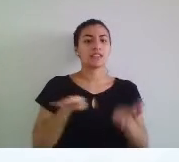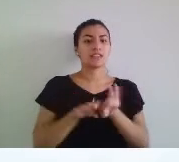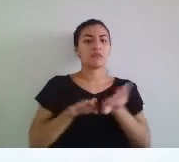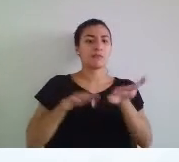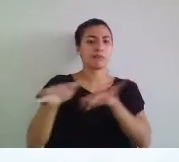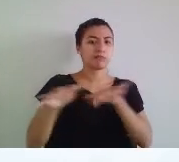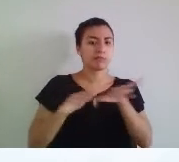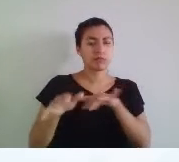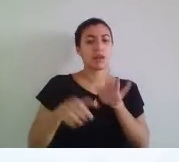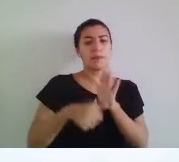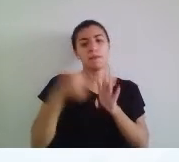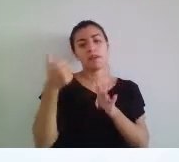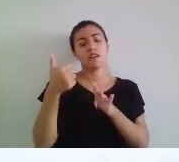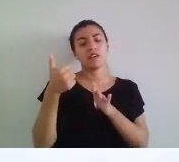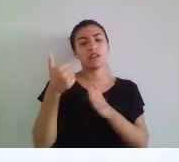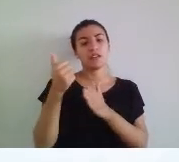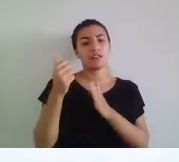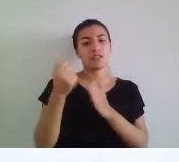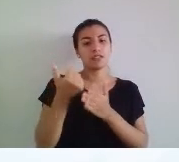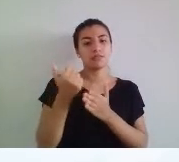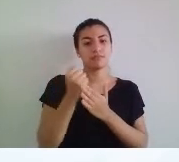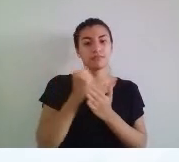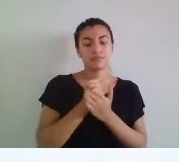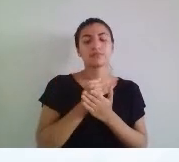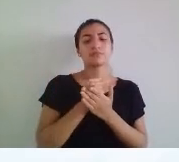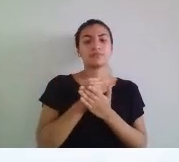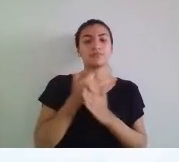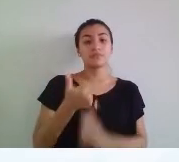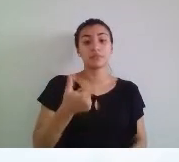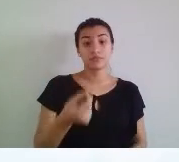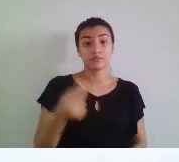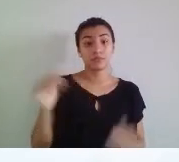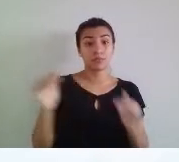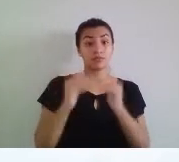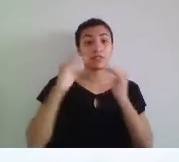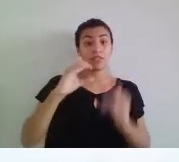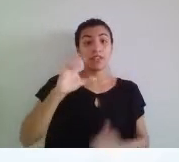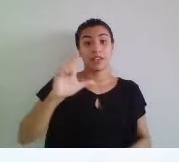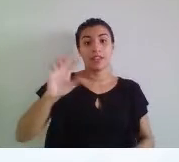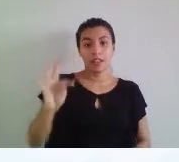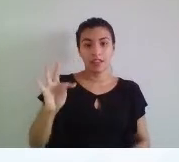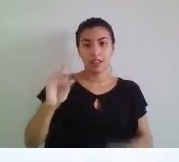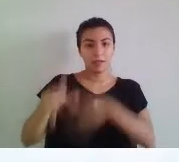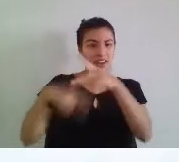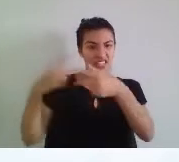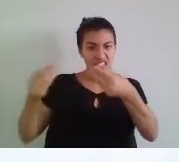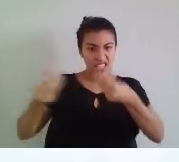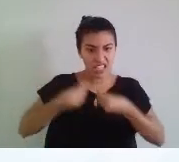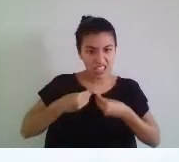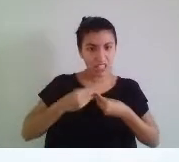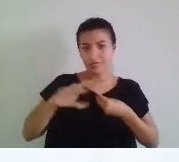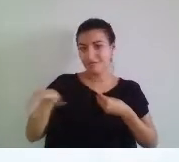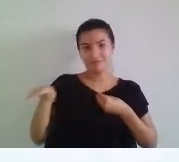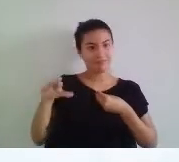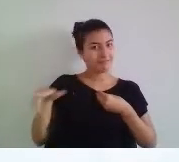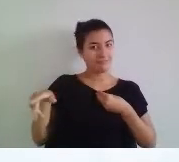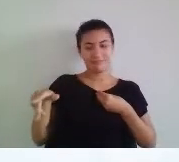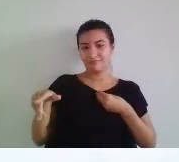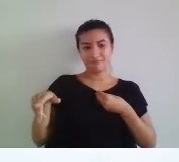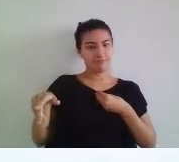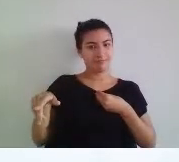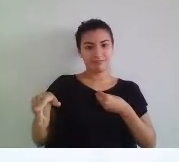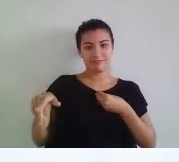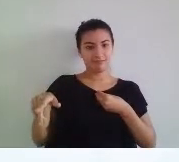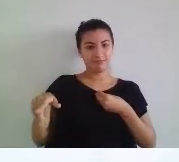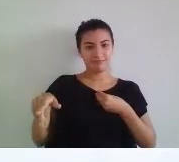primeiras décadas do século XX, que vão culminar com a CLT. A CLT não foi um presente do Getúlio Vargas para a classe trabalhadora.